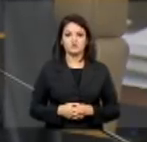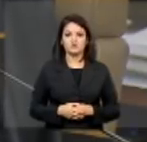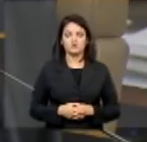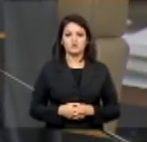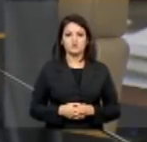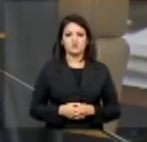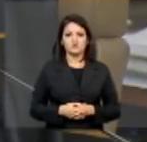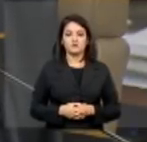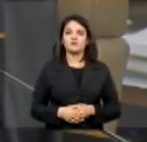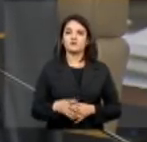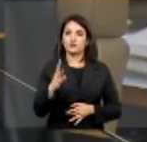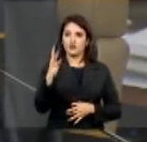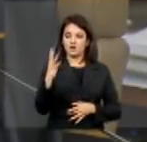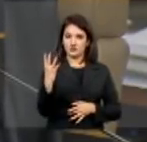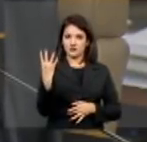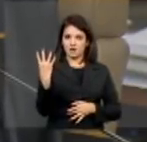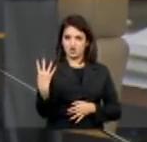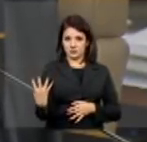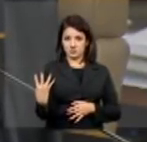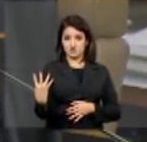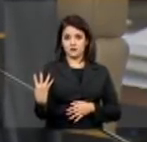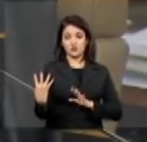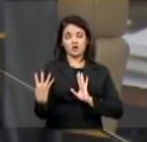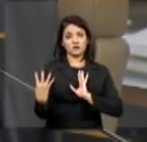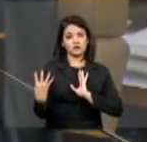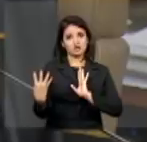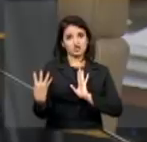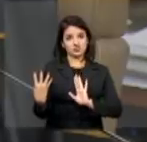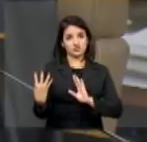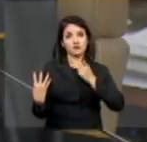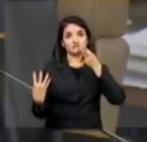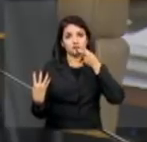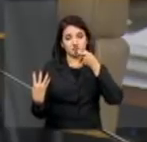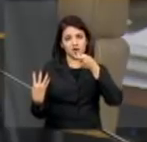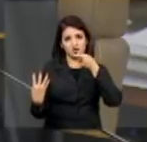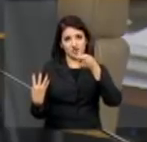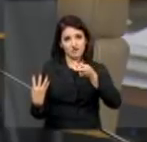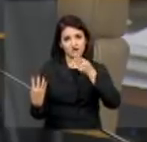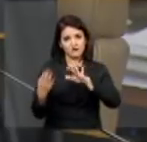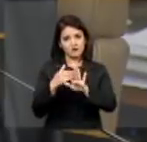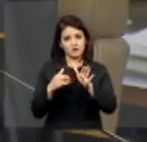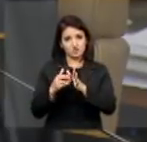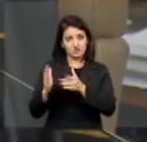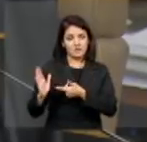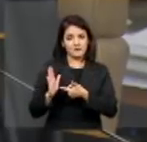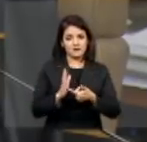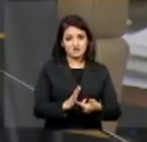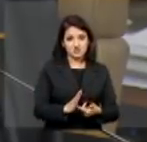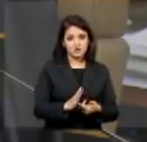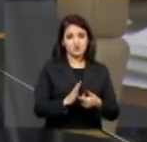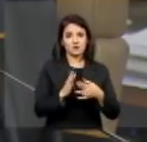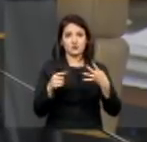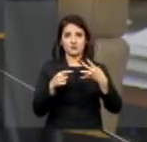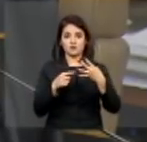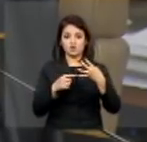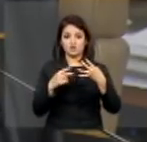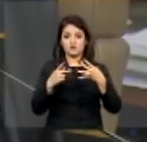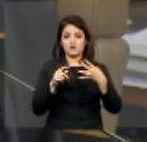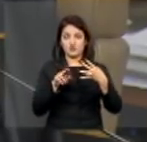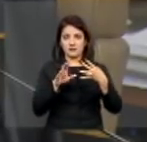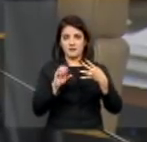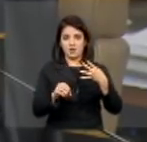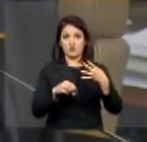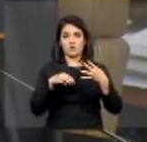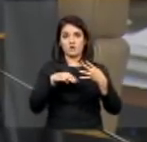apresentar suas alegações e paulo roberto gomes fernandes mariz volto do rosário com fome